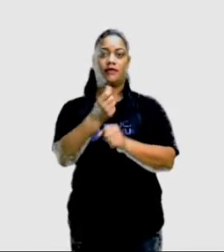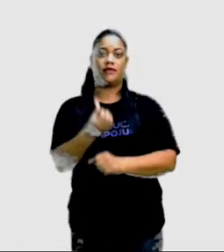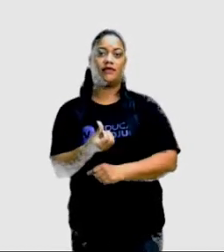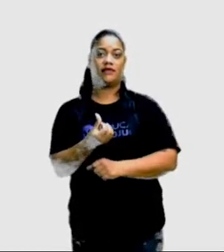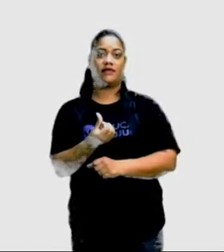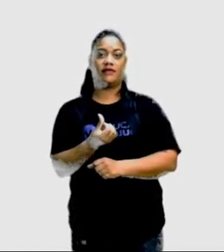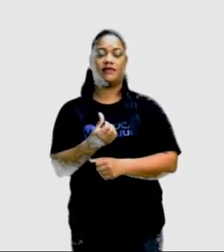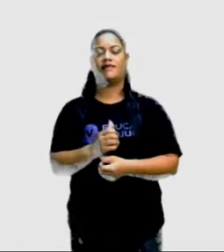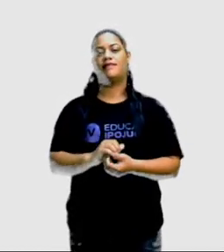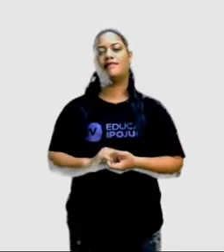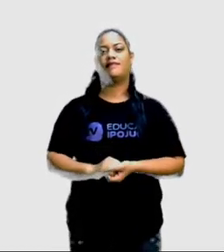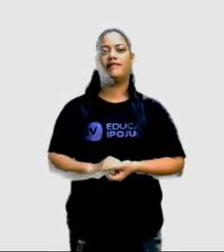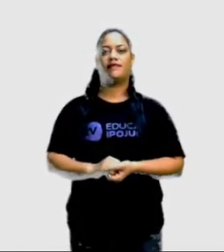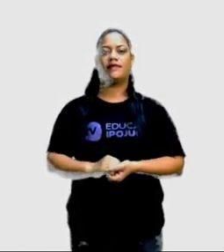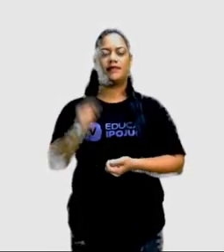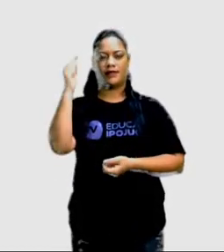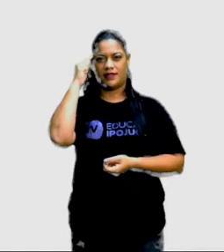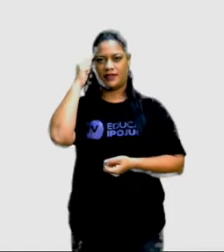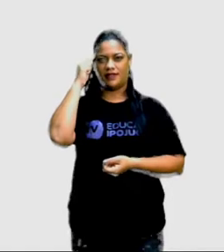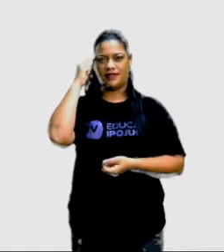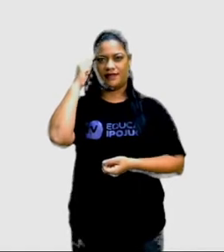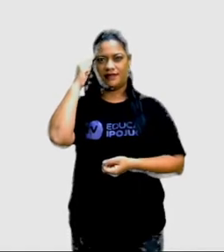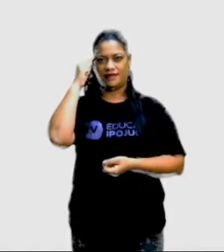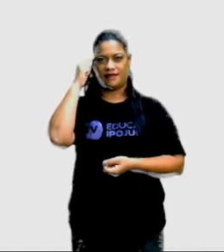6. Pensaram?